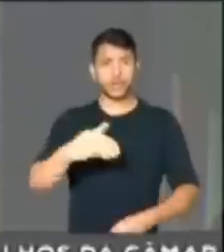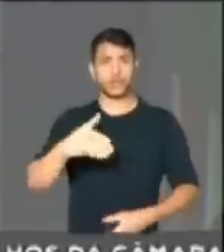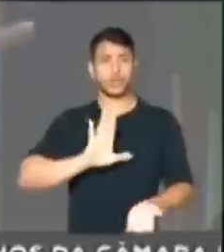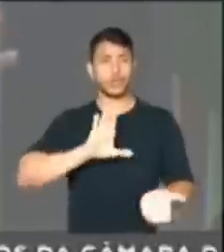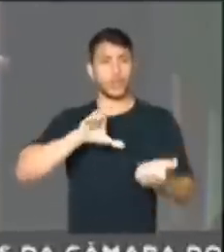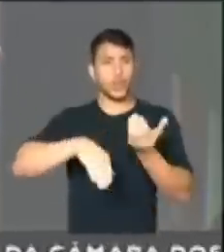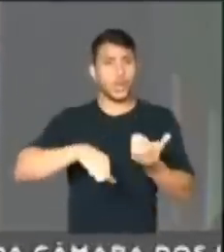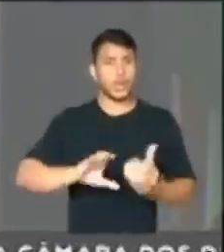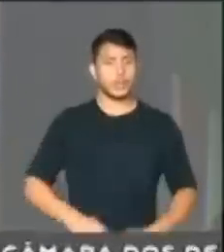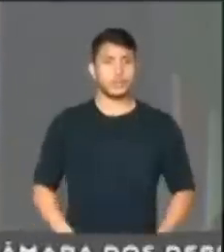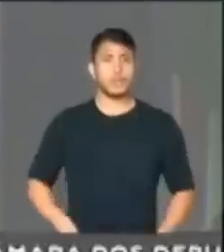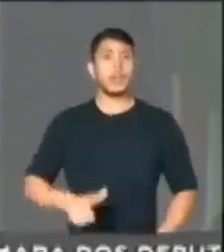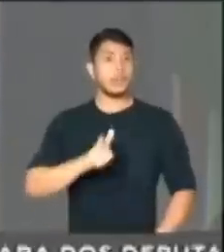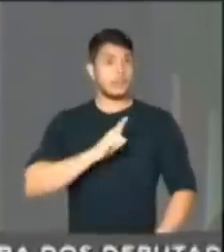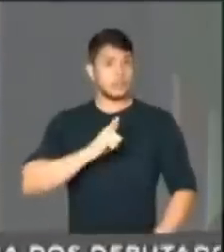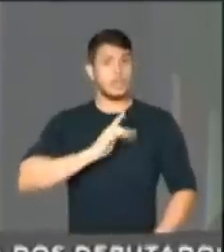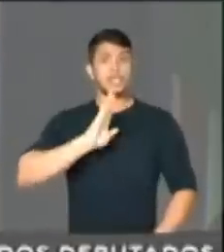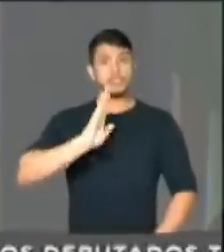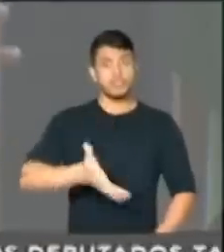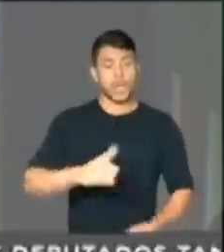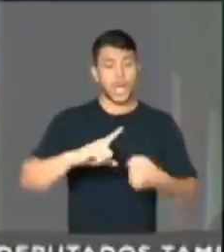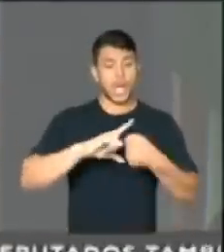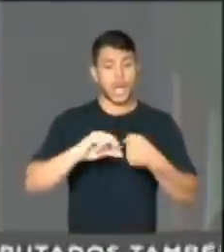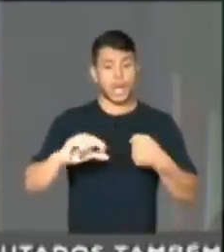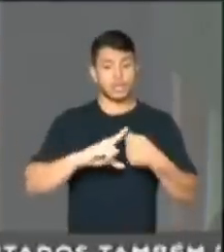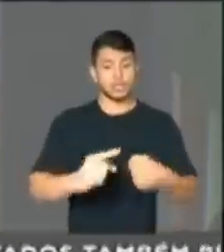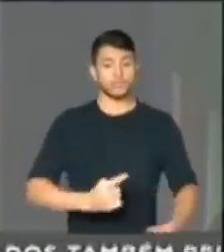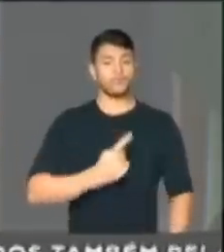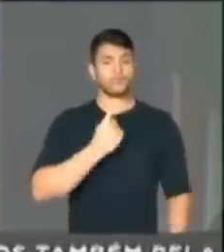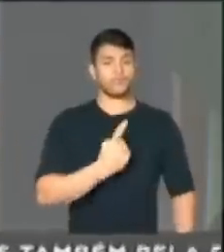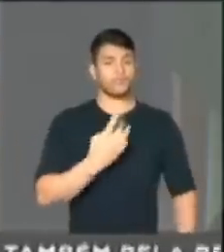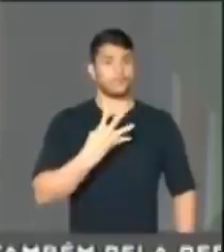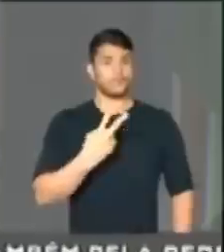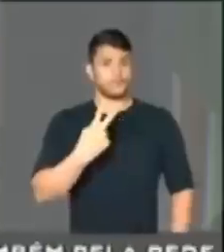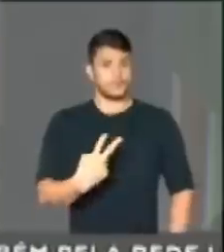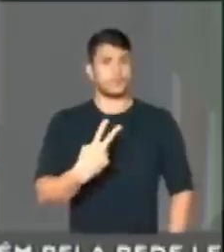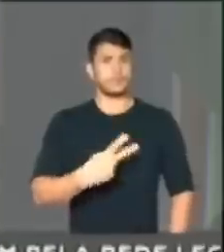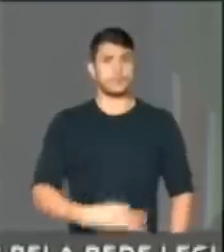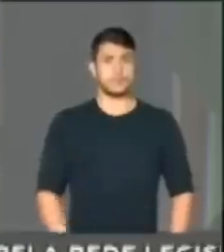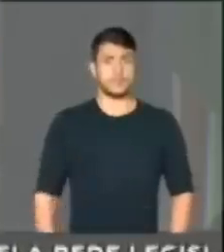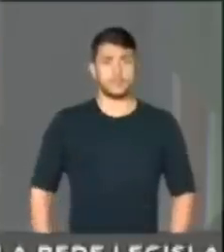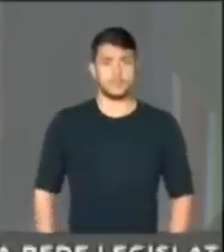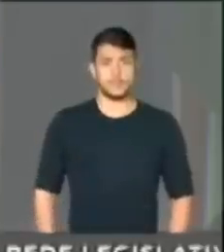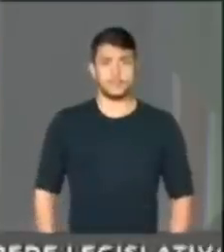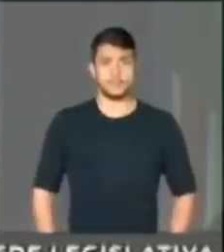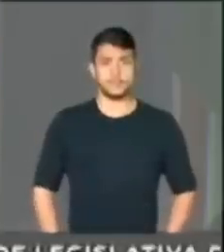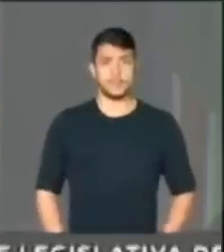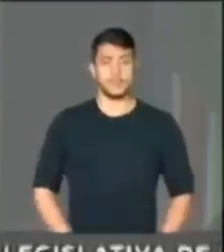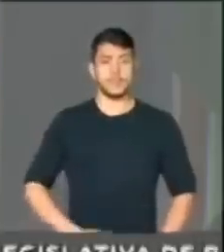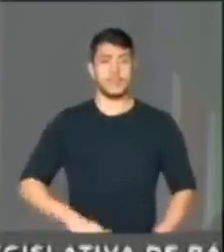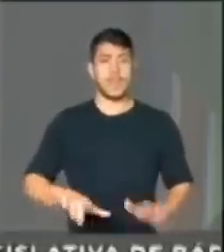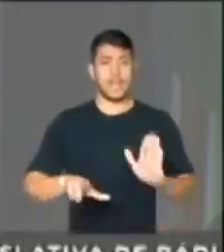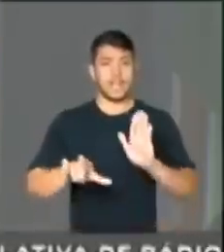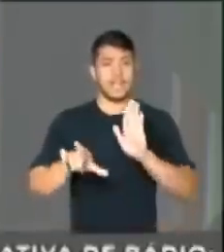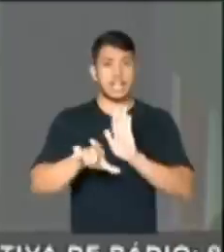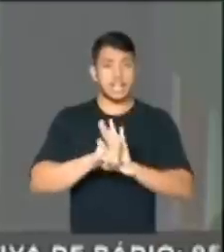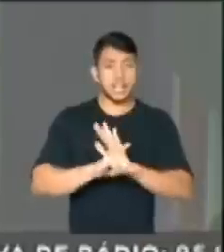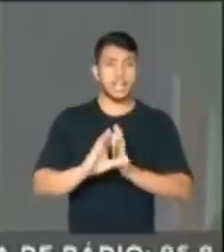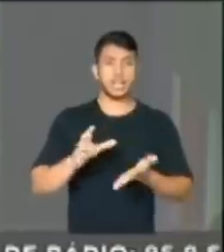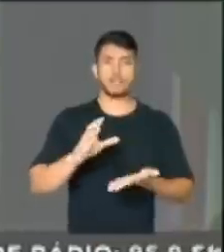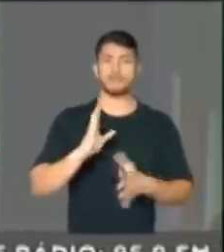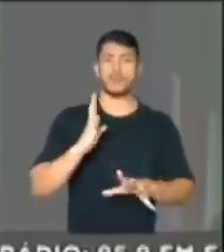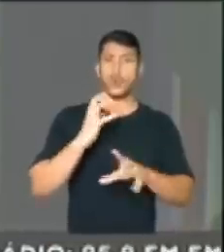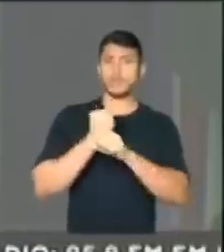artigo 142 da Lei de Diretrizes Orçamentárias. Como que nós devemos